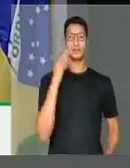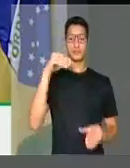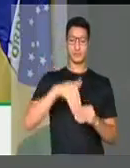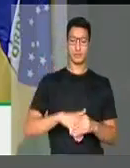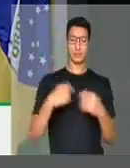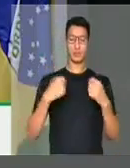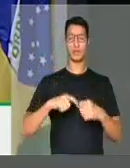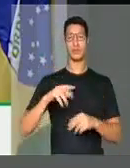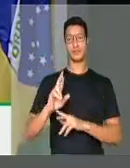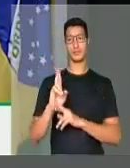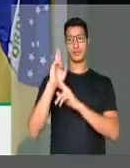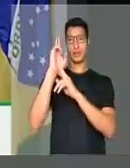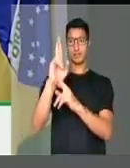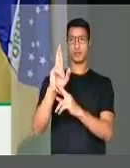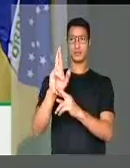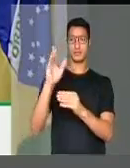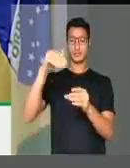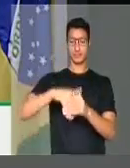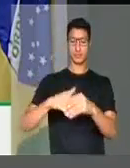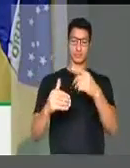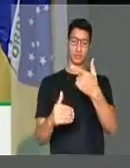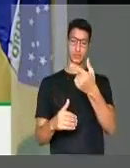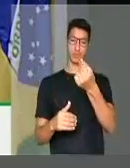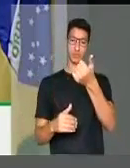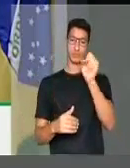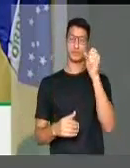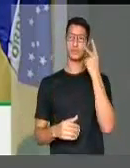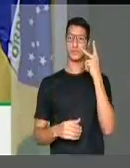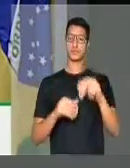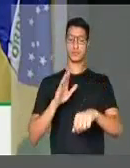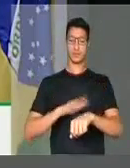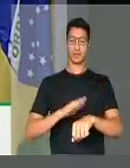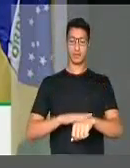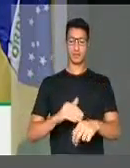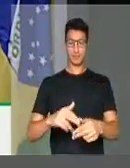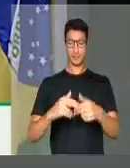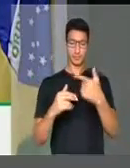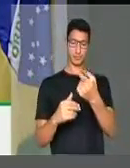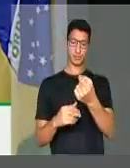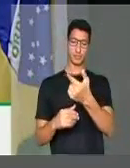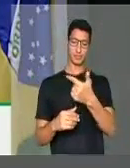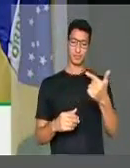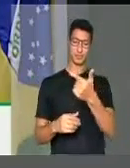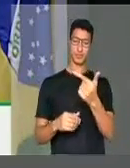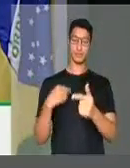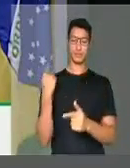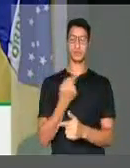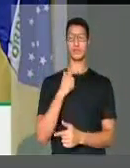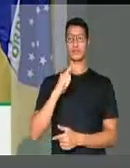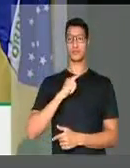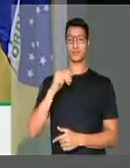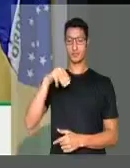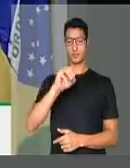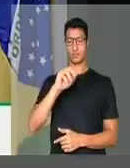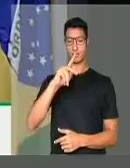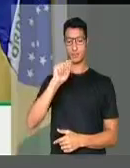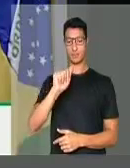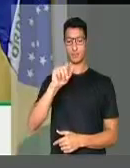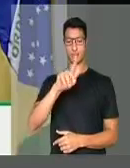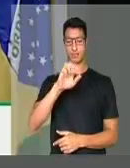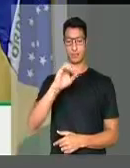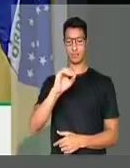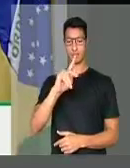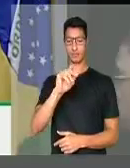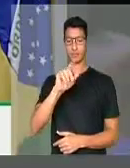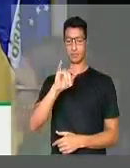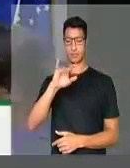votado, seja o representante na eleição de 18, para dar tempo a partir de 2022, a gente ter um mapa geopolítico